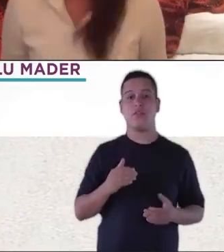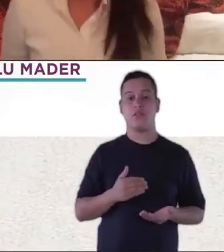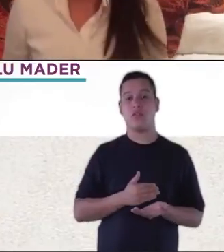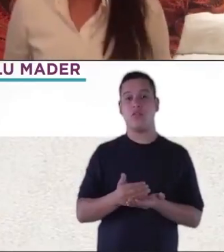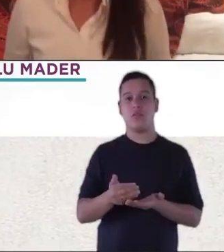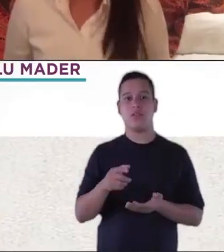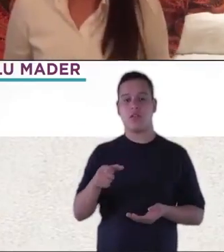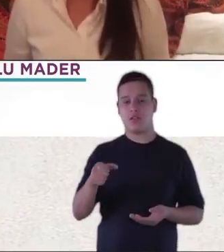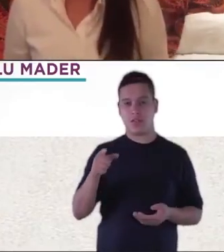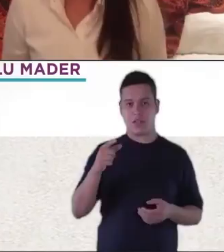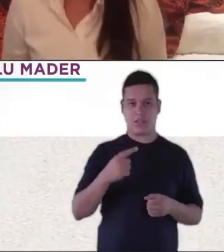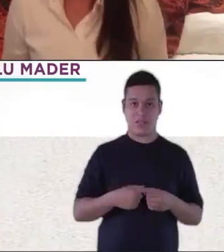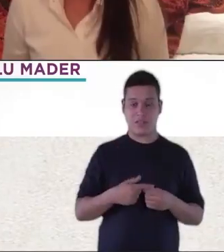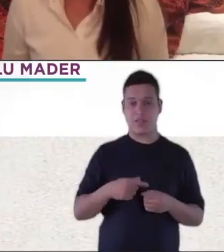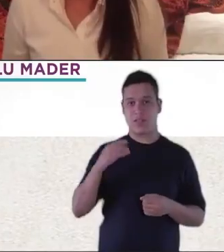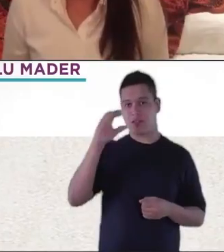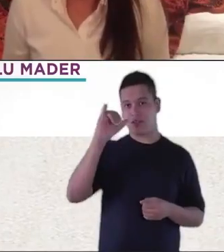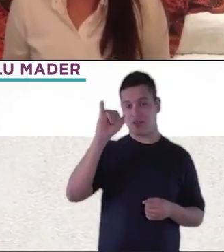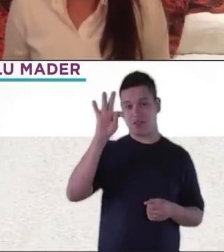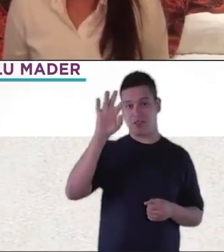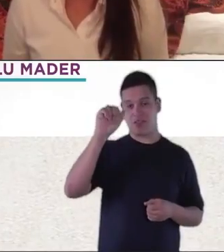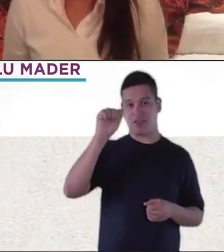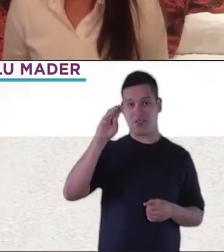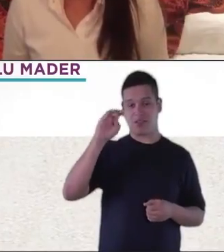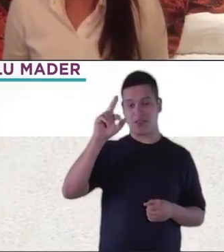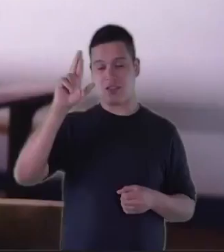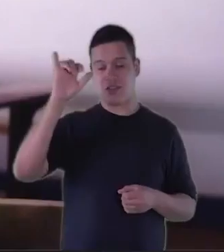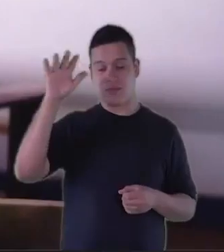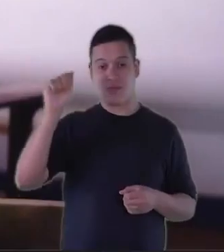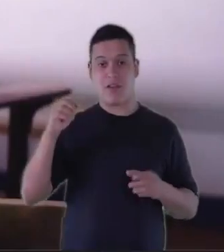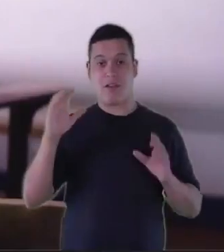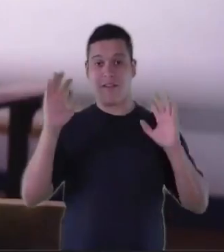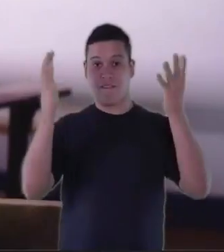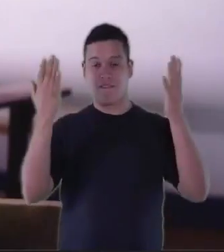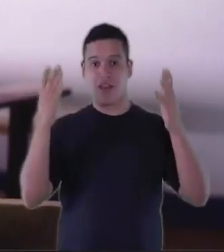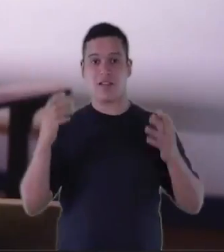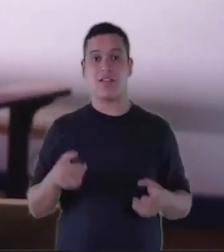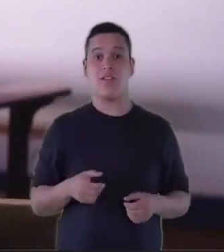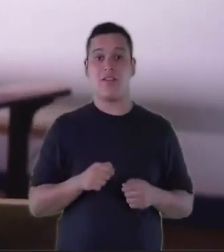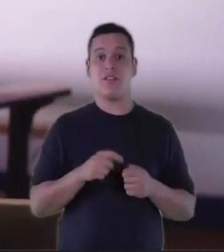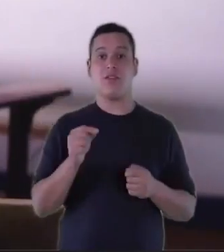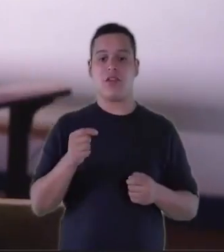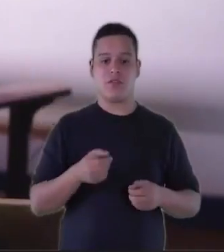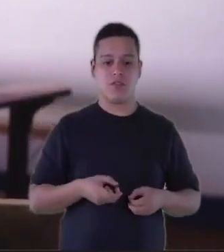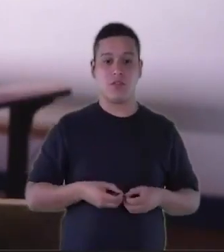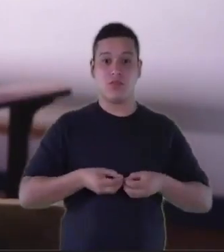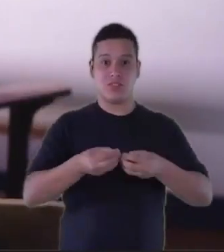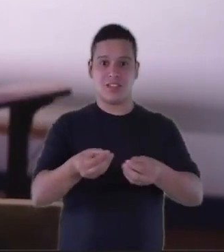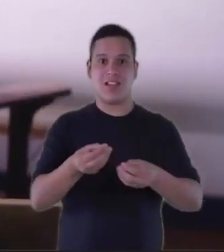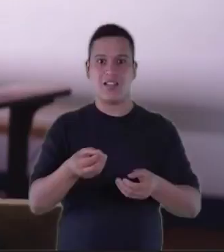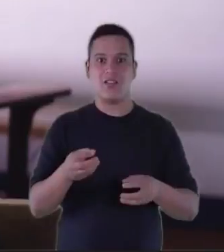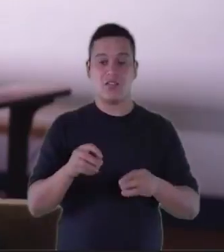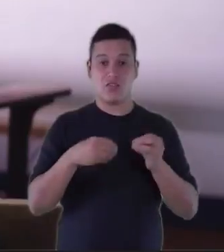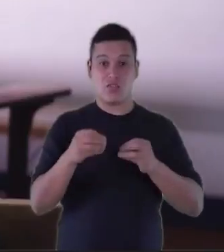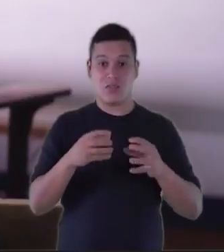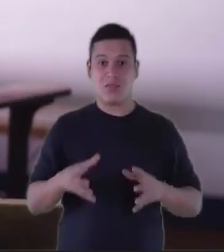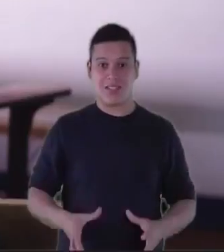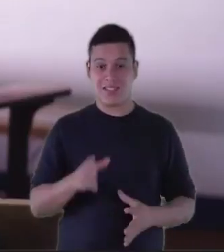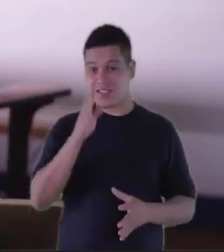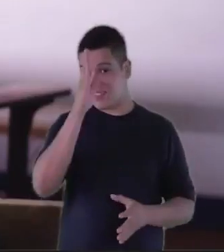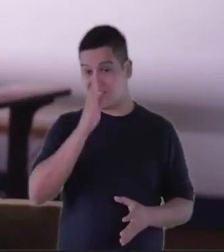Itabira, Festival Literário Internacional de Itabira, faz a doação de 500 livros